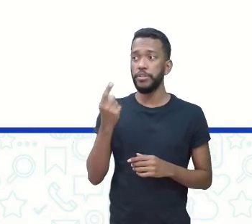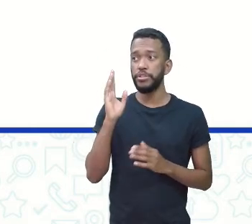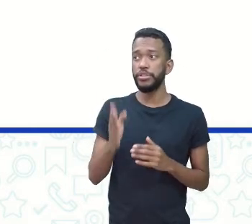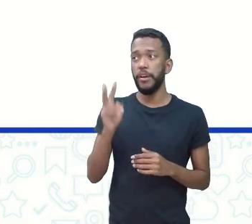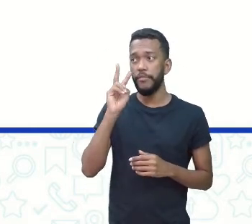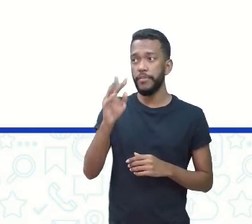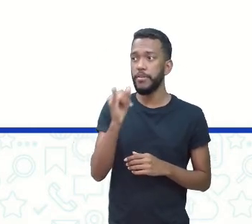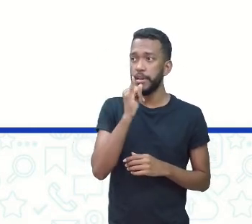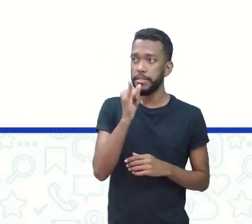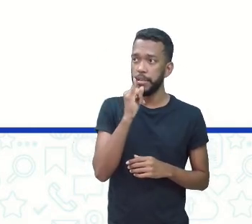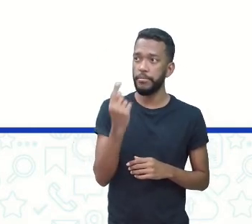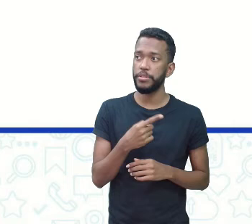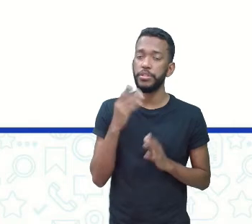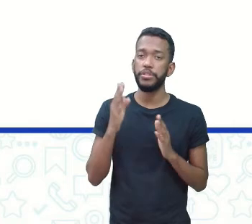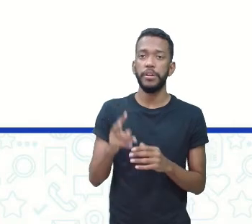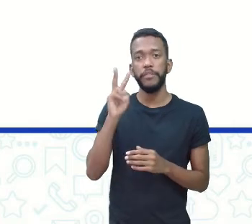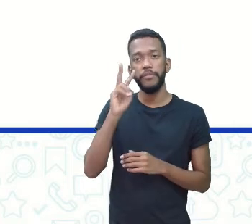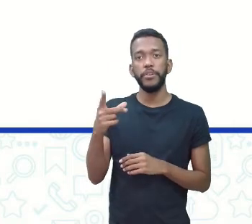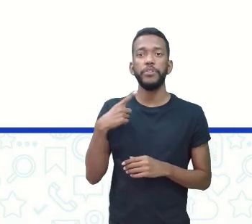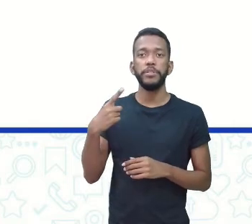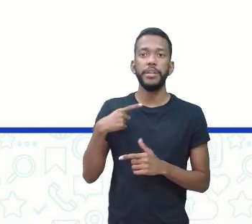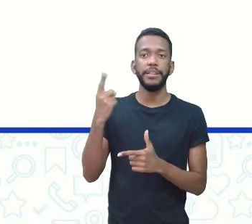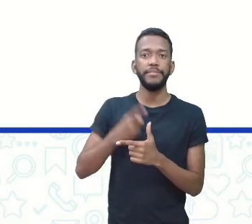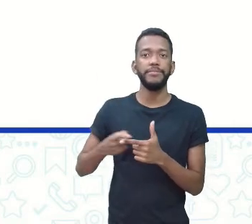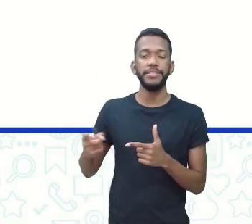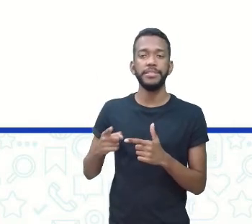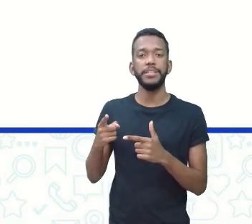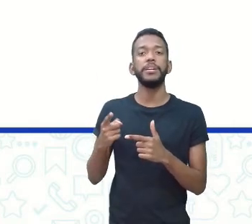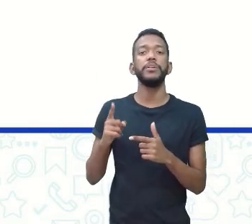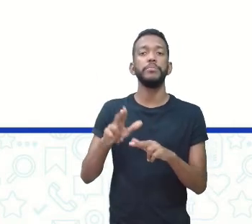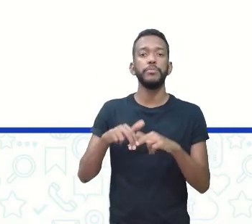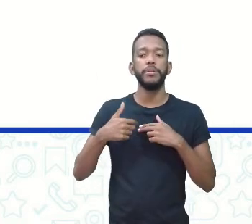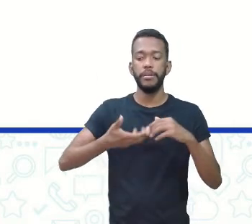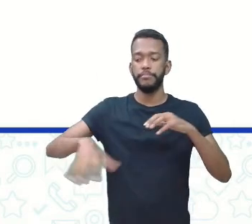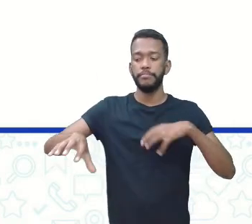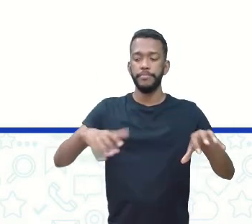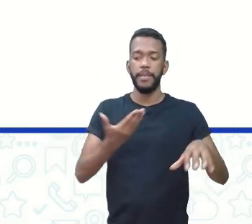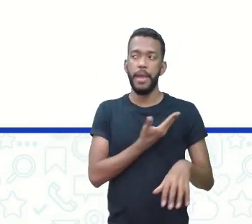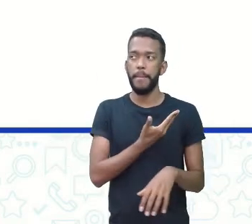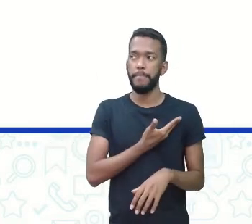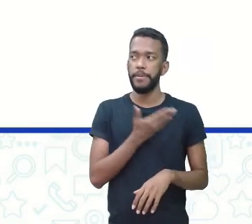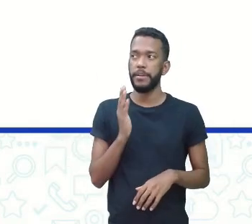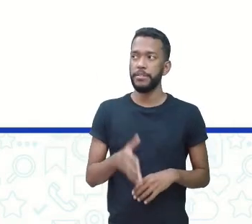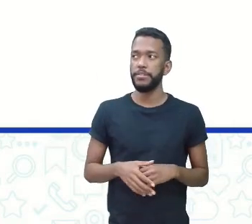exemplo em que a gente tinha a divisão de balinhas pela quantidade de amigas.